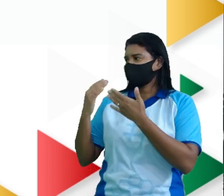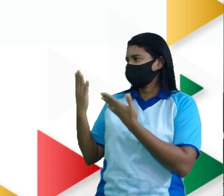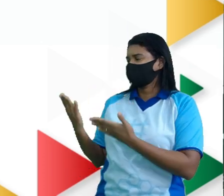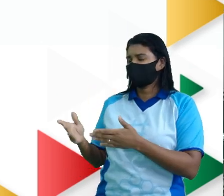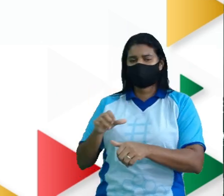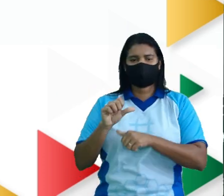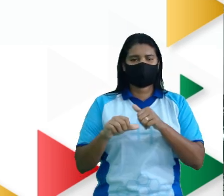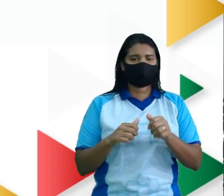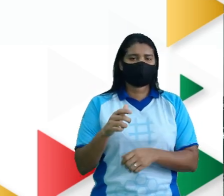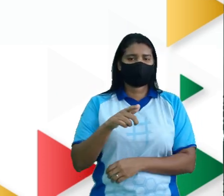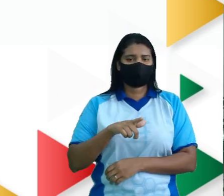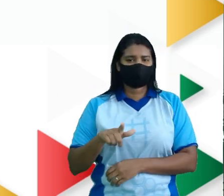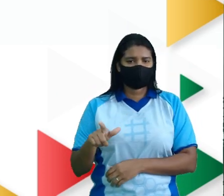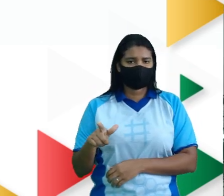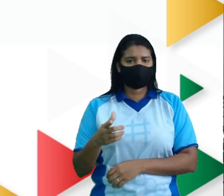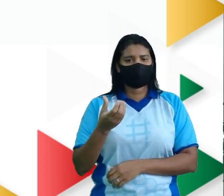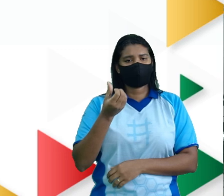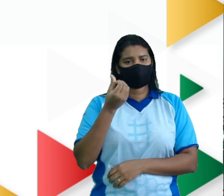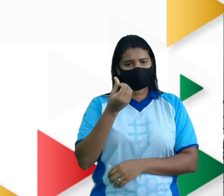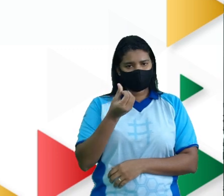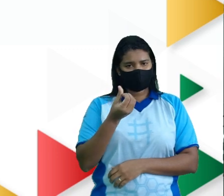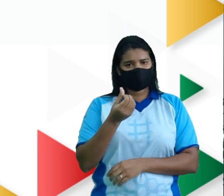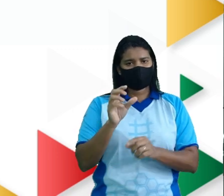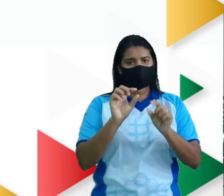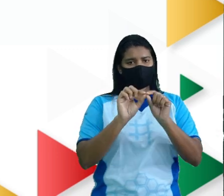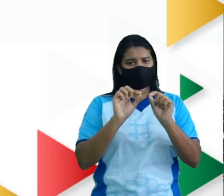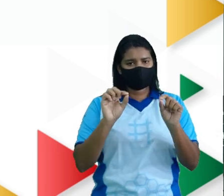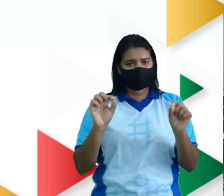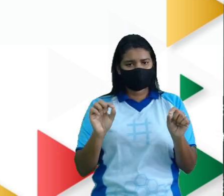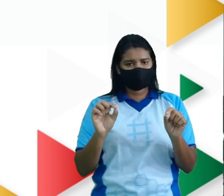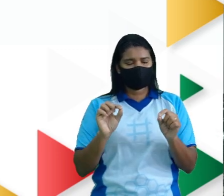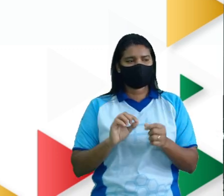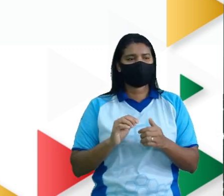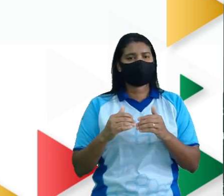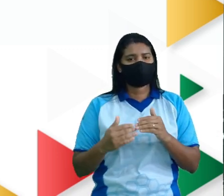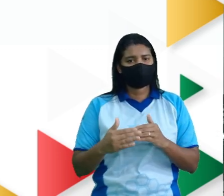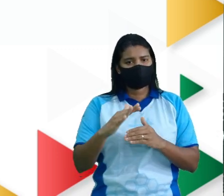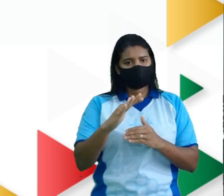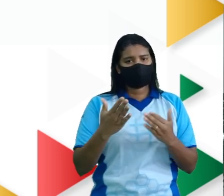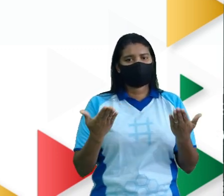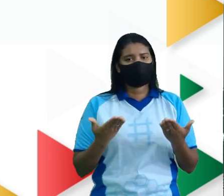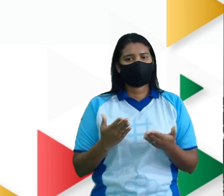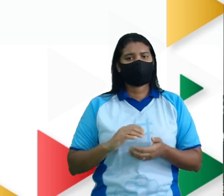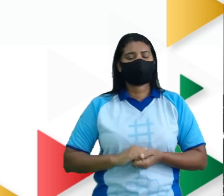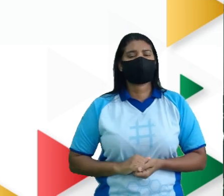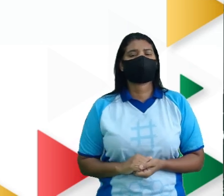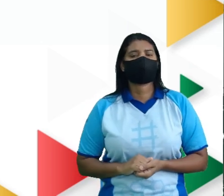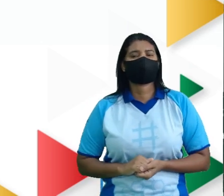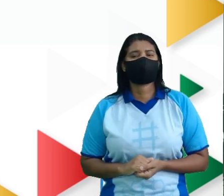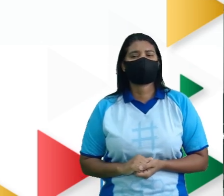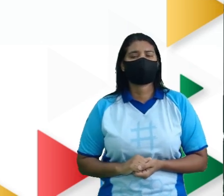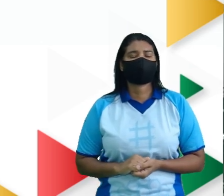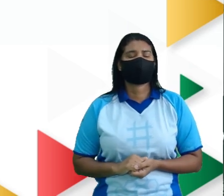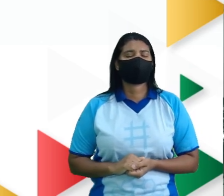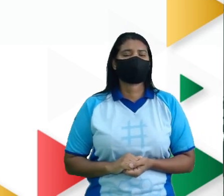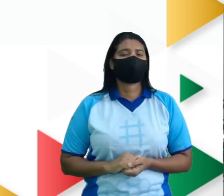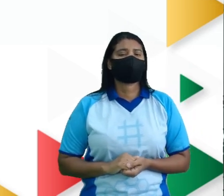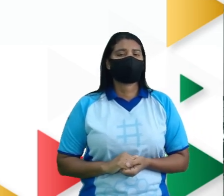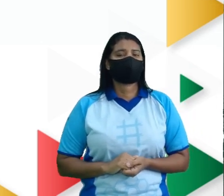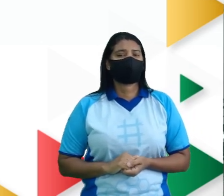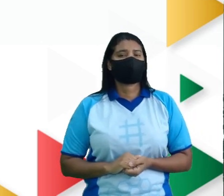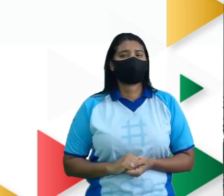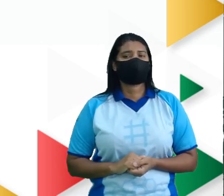refaz. Foram traçadas 6 semirretas? Pronto, segue para o próximo passo, que é realizar